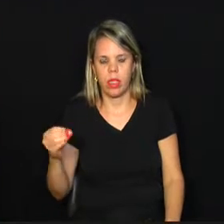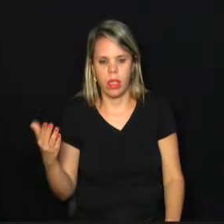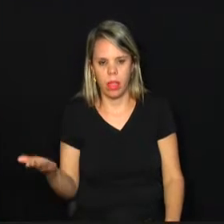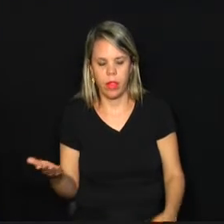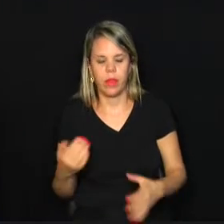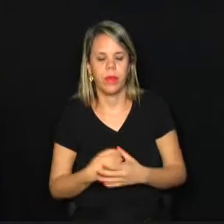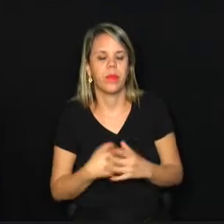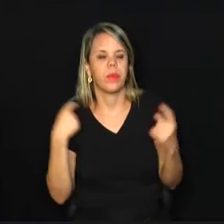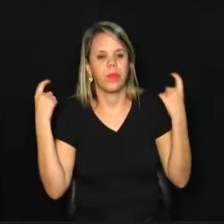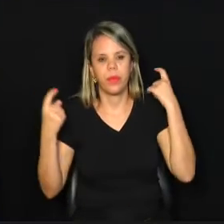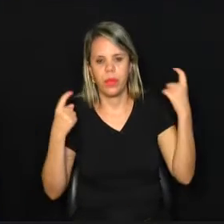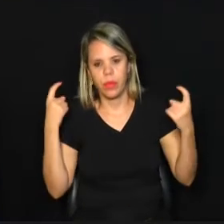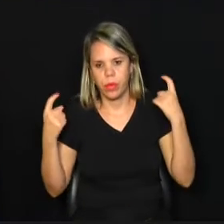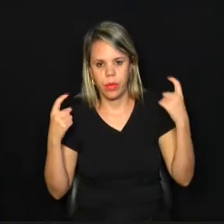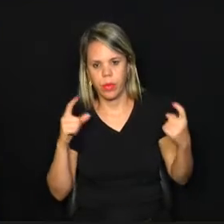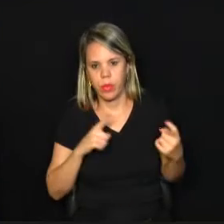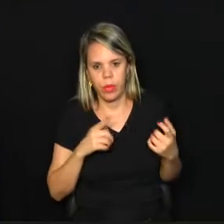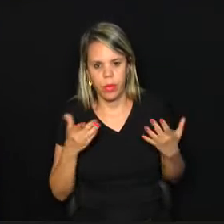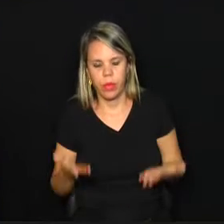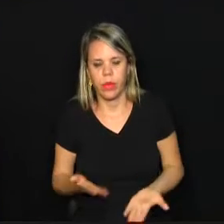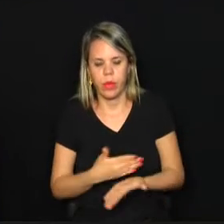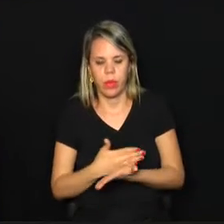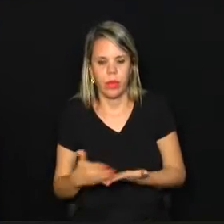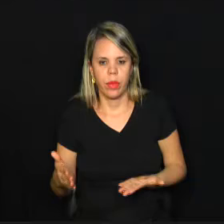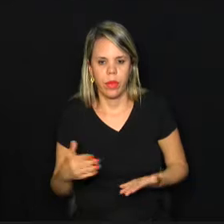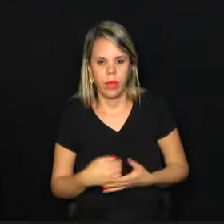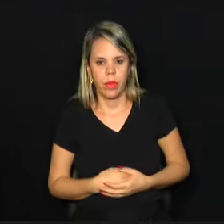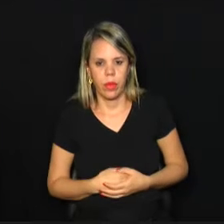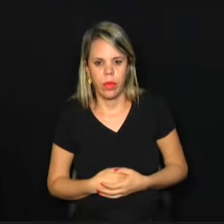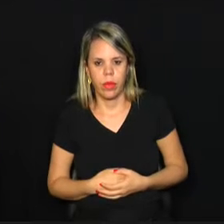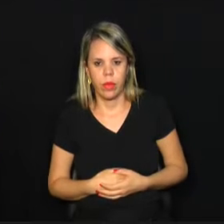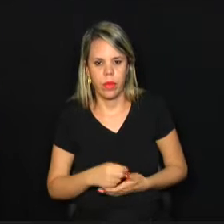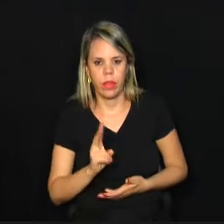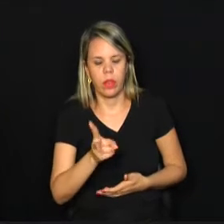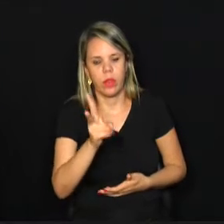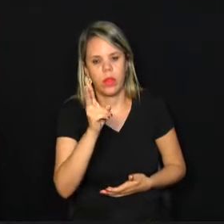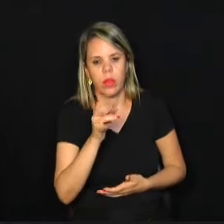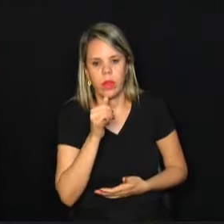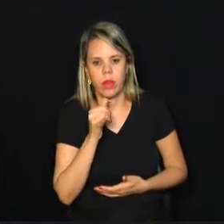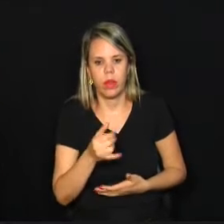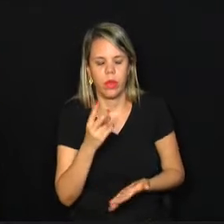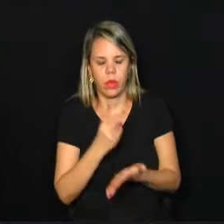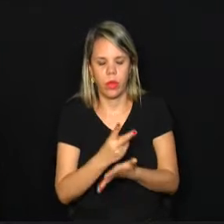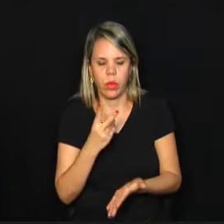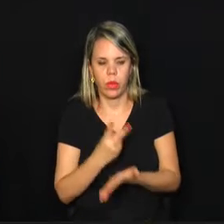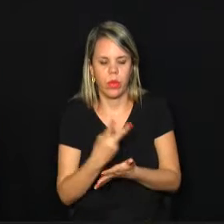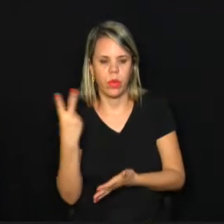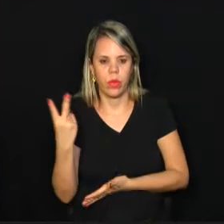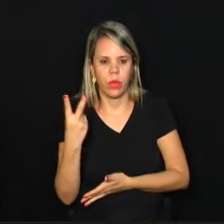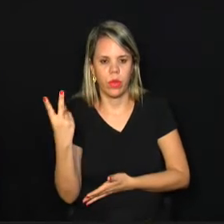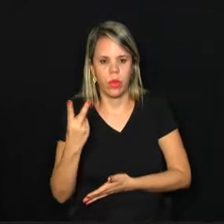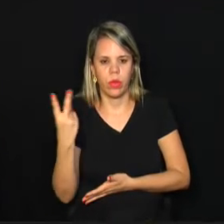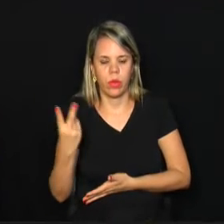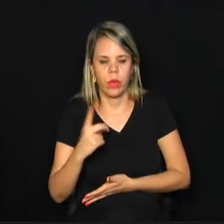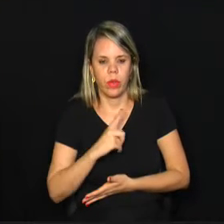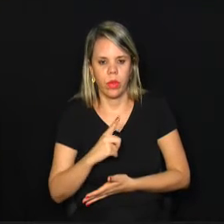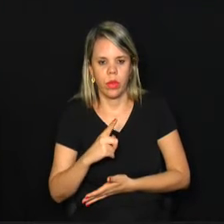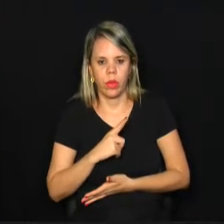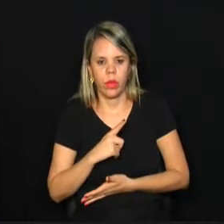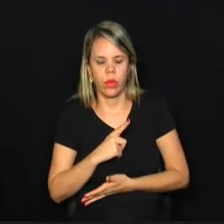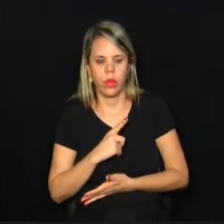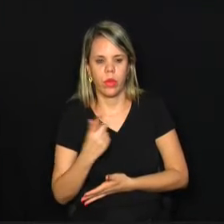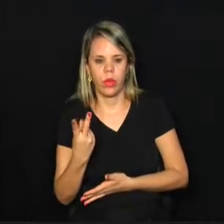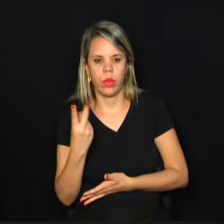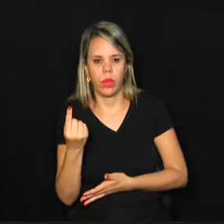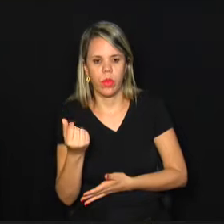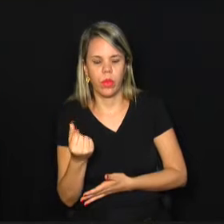A preocupação que a gente teve desde o início foi de manter o mesmo valor que a gente tem de custeio para que